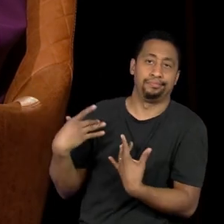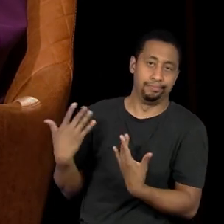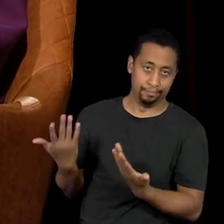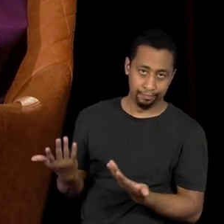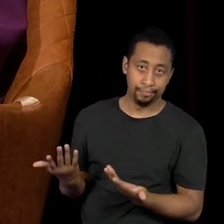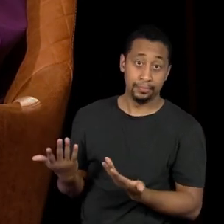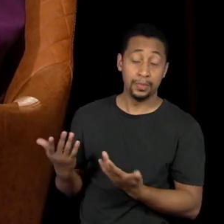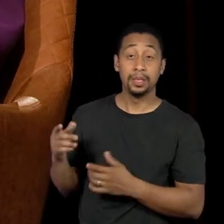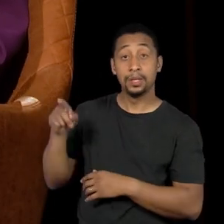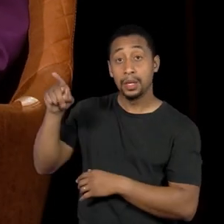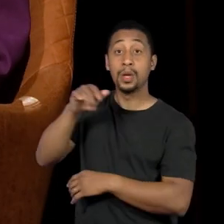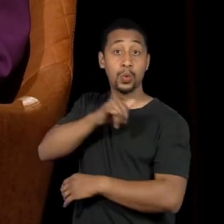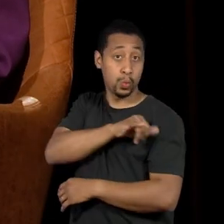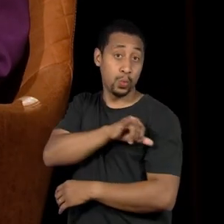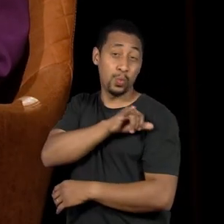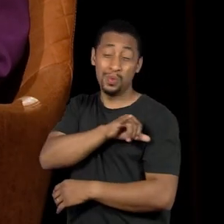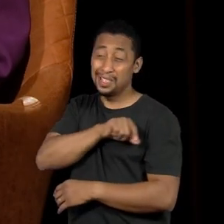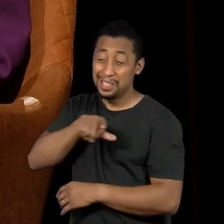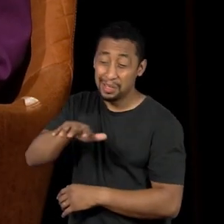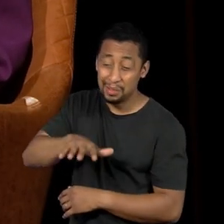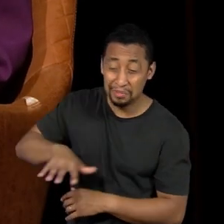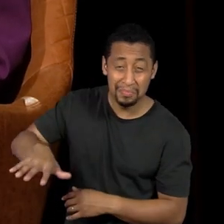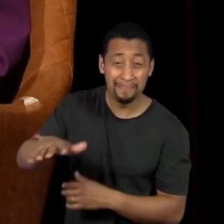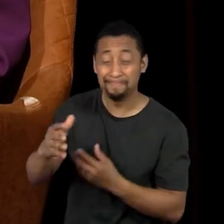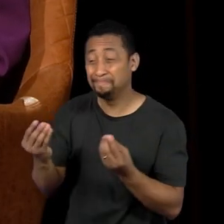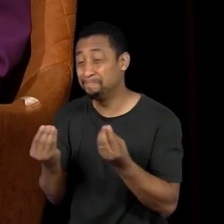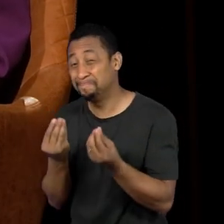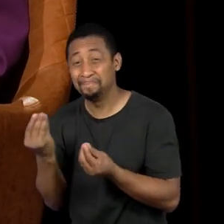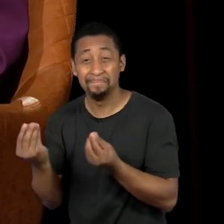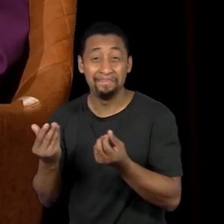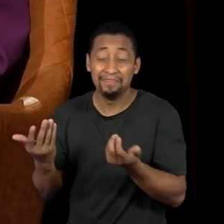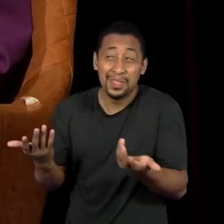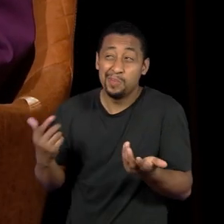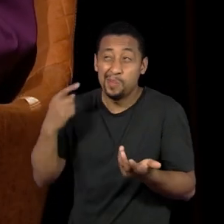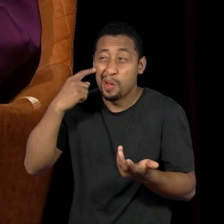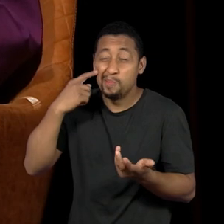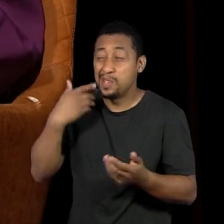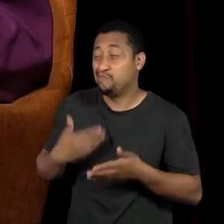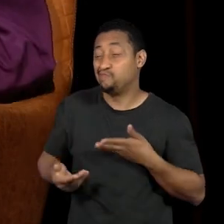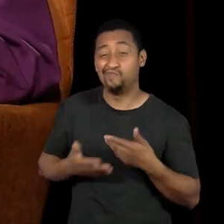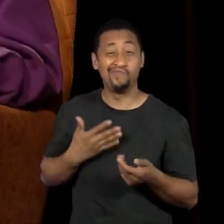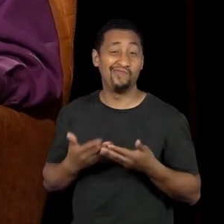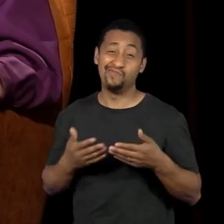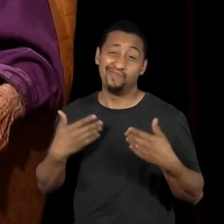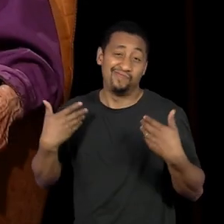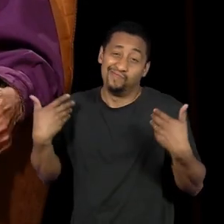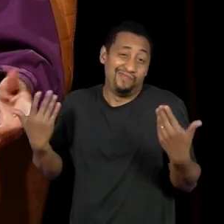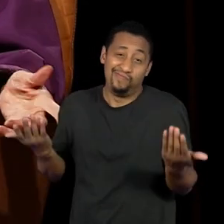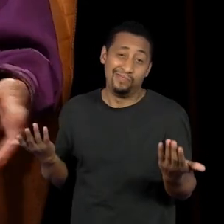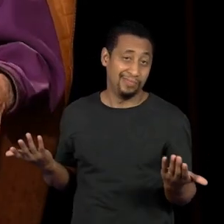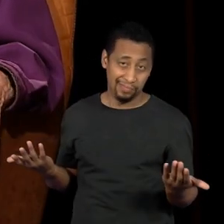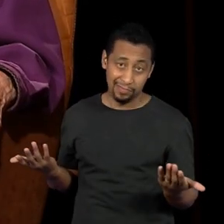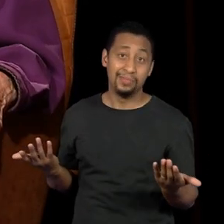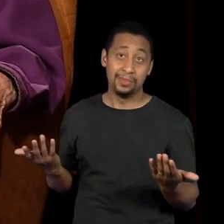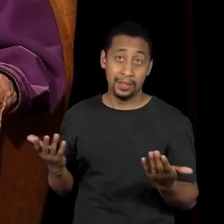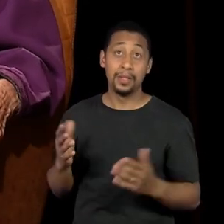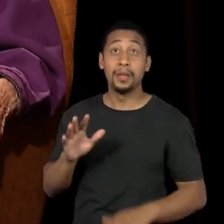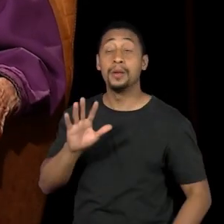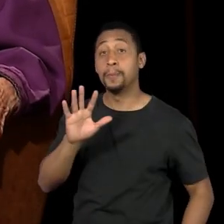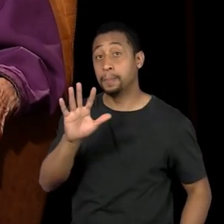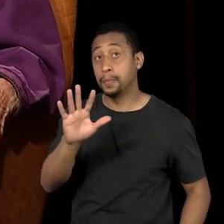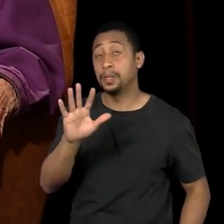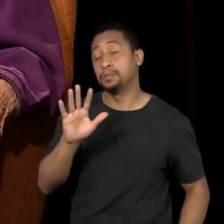muito boas, mas eram impessoais, né? Tanto faz, era uma coisa distanciada. Eu falei, não, eu